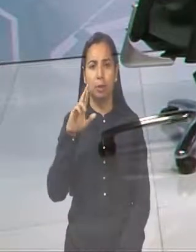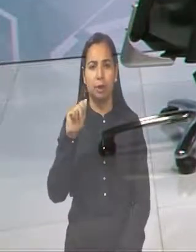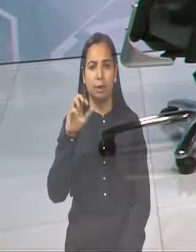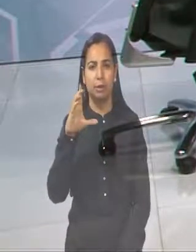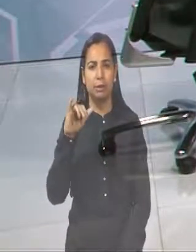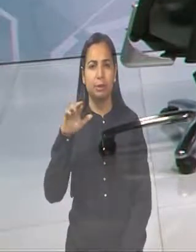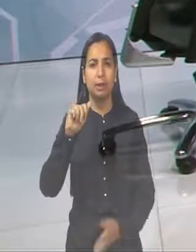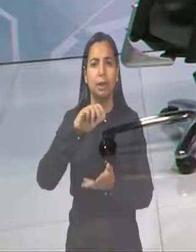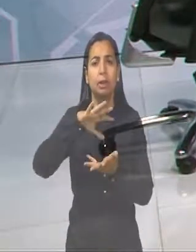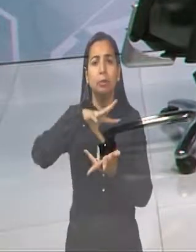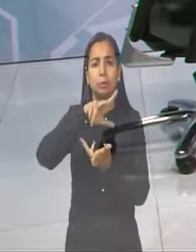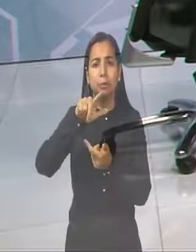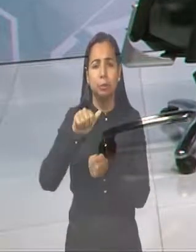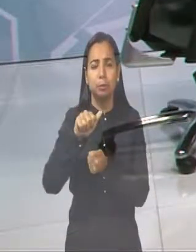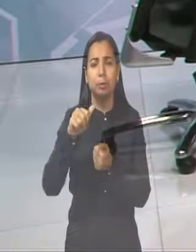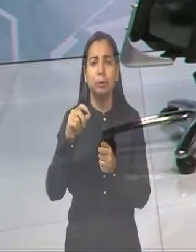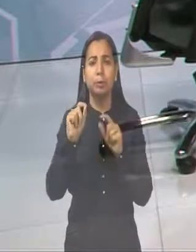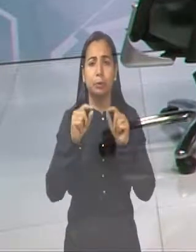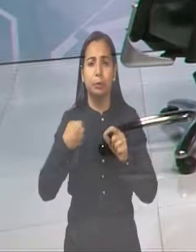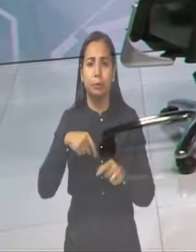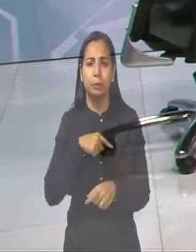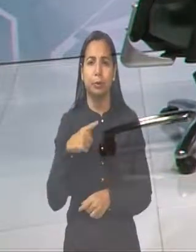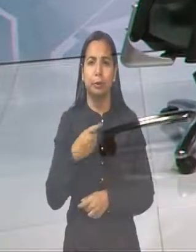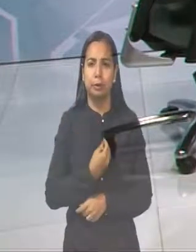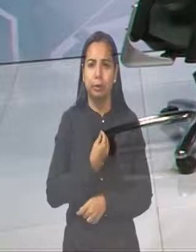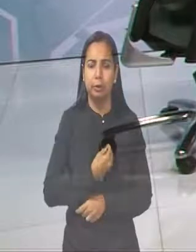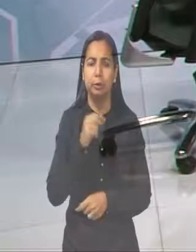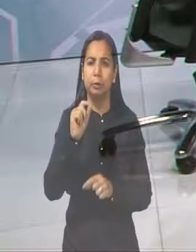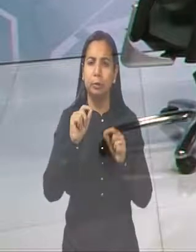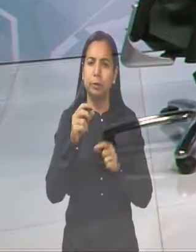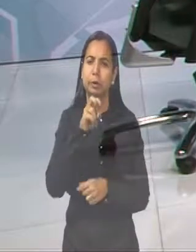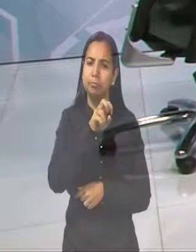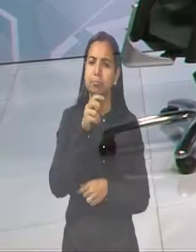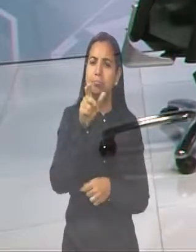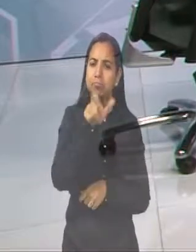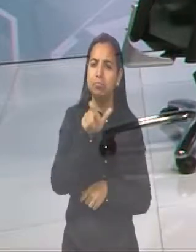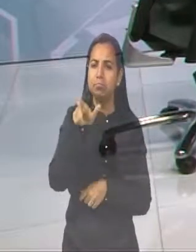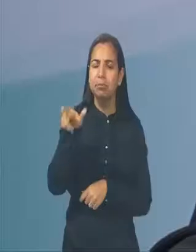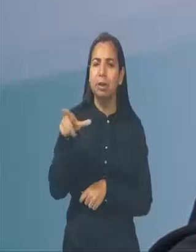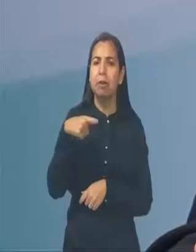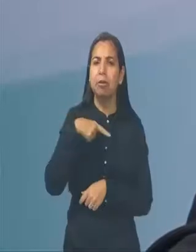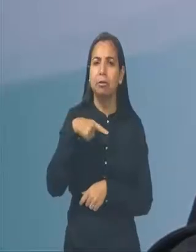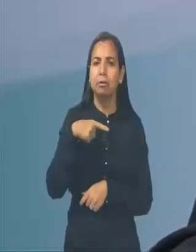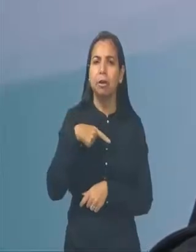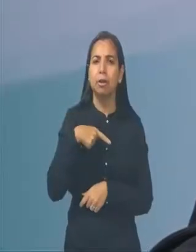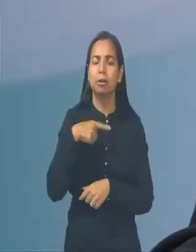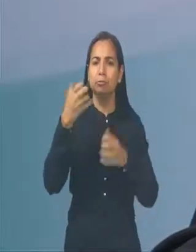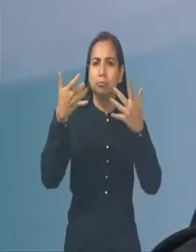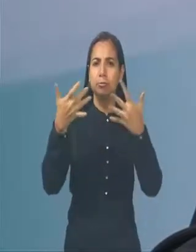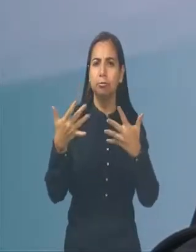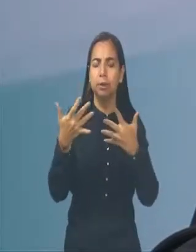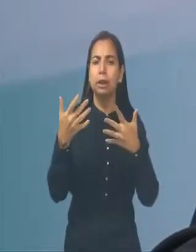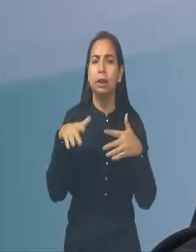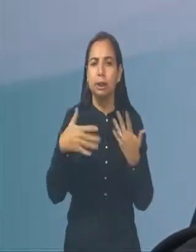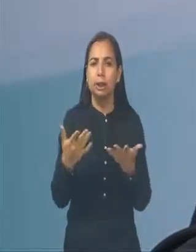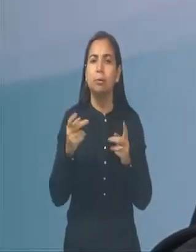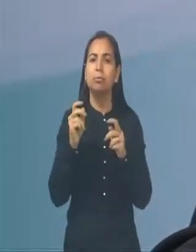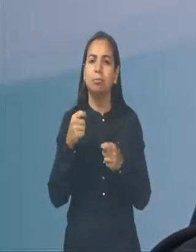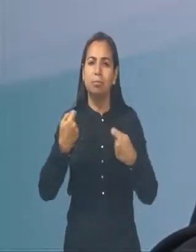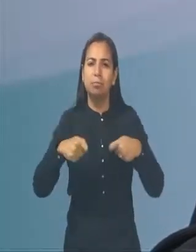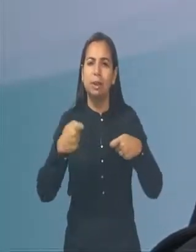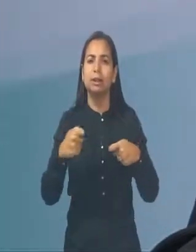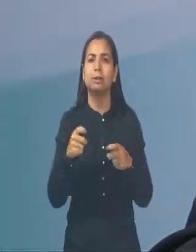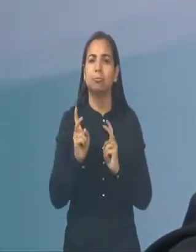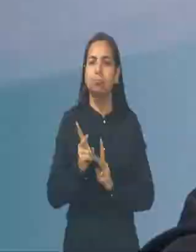A discussão que os senhores colocaram, as análises, foram tão pertinentes que eu sou obrigado a sequenciar o tema